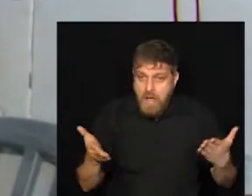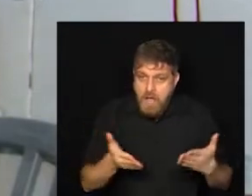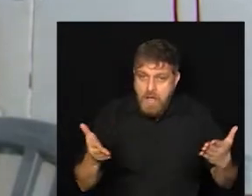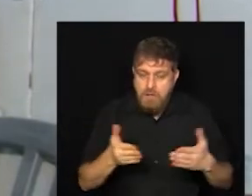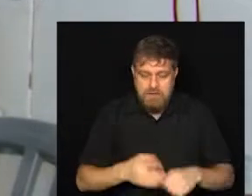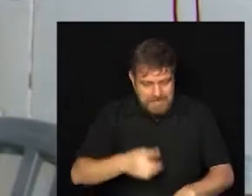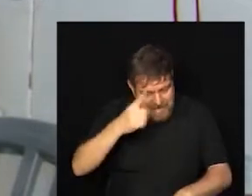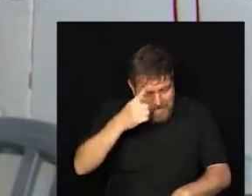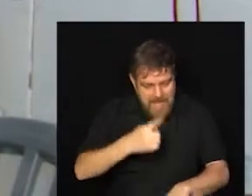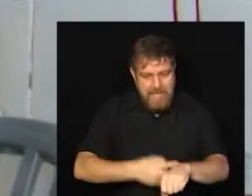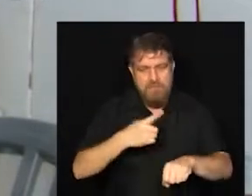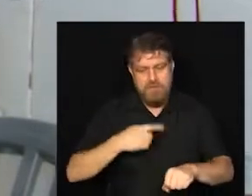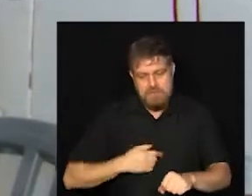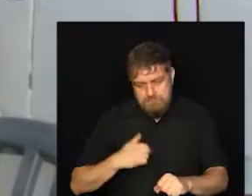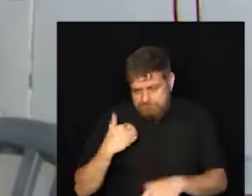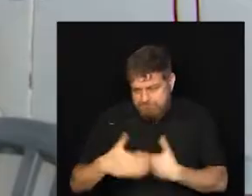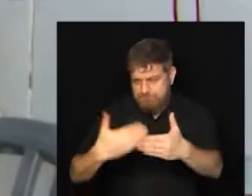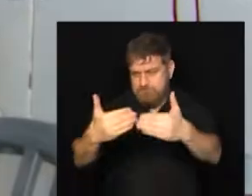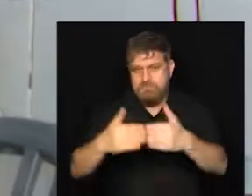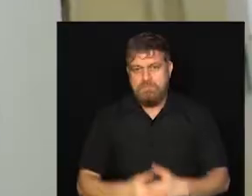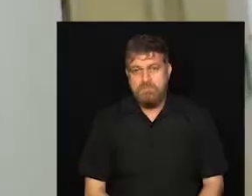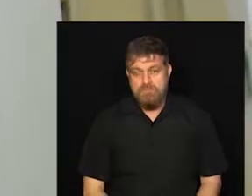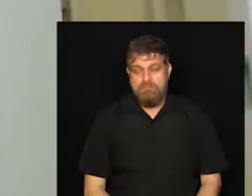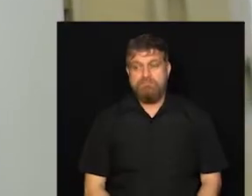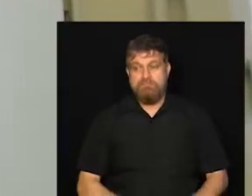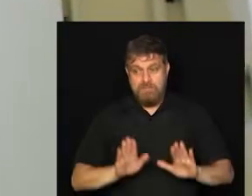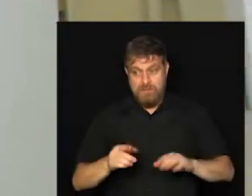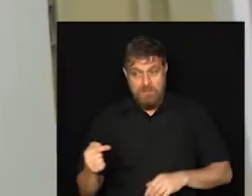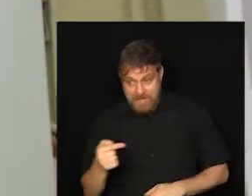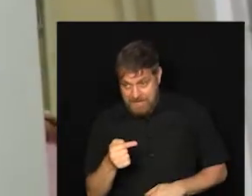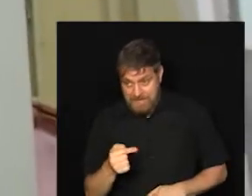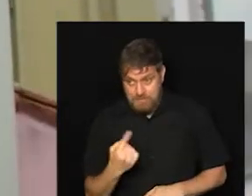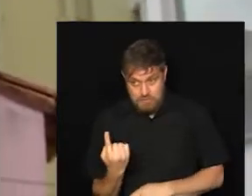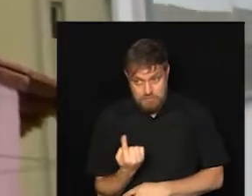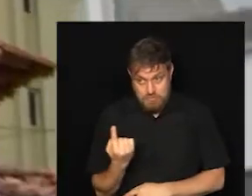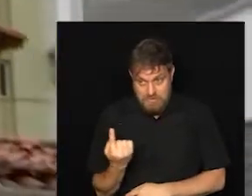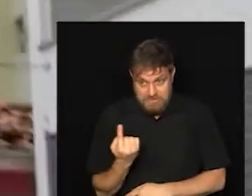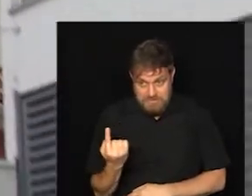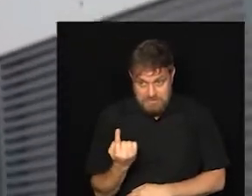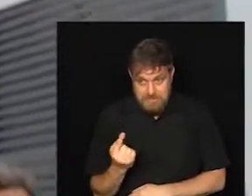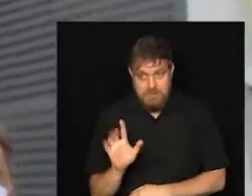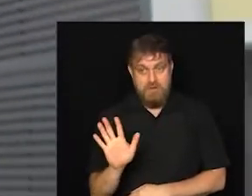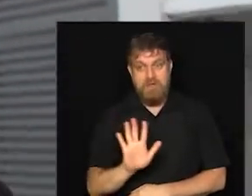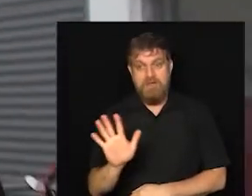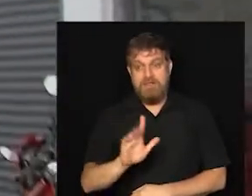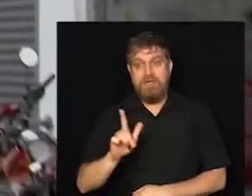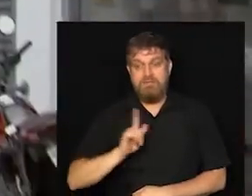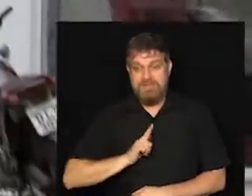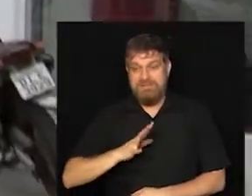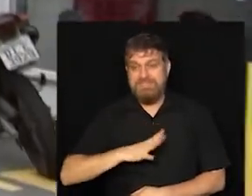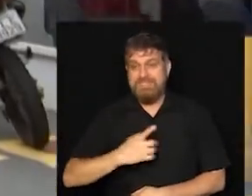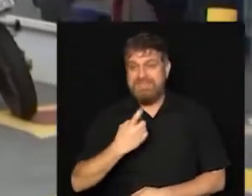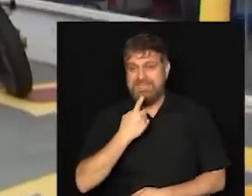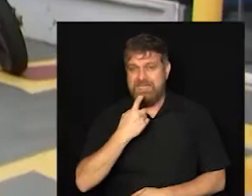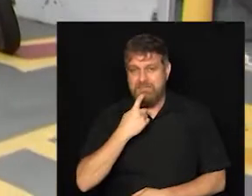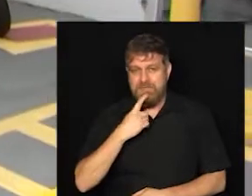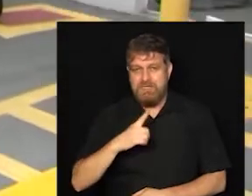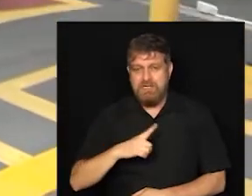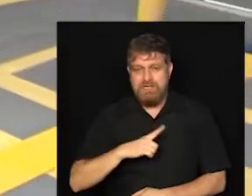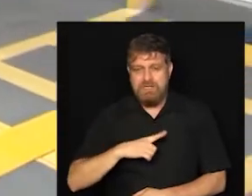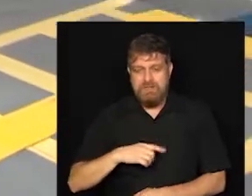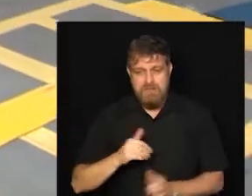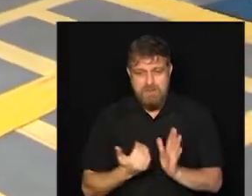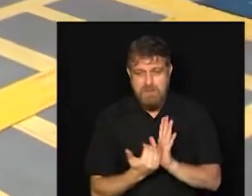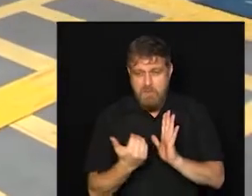agora é o momento de deslanchar isso aí. Bom, e o Geraldo não está sozinho nesta não. Houve aqui em Campinas, olha